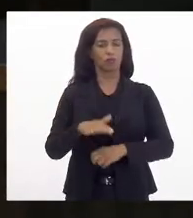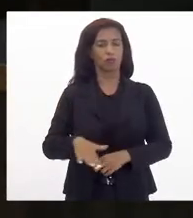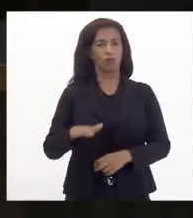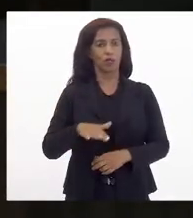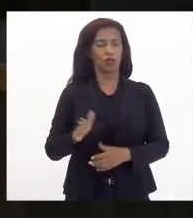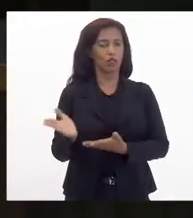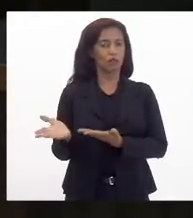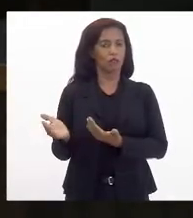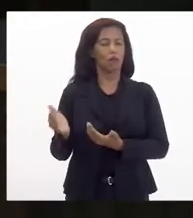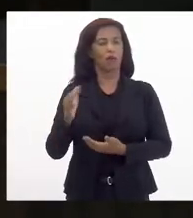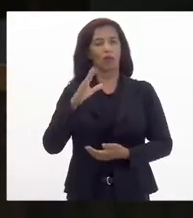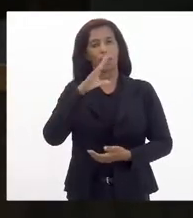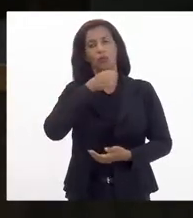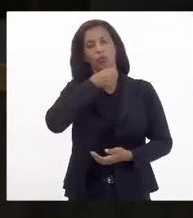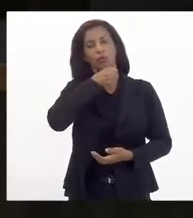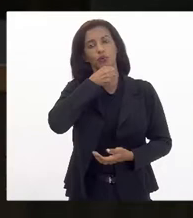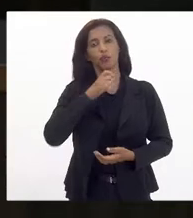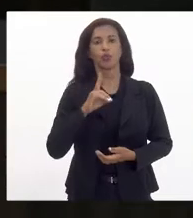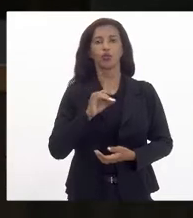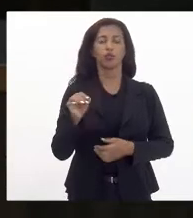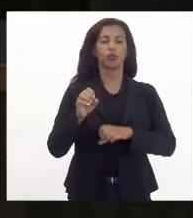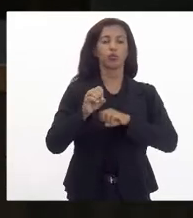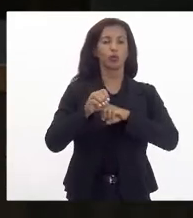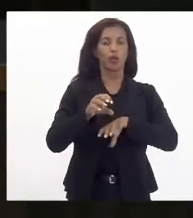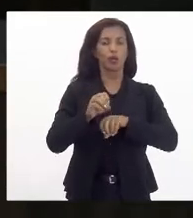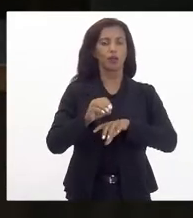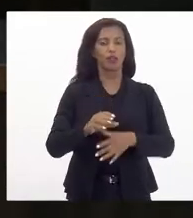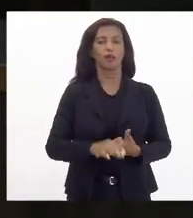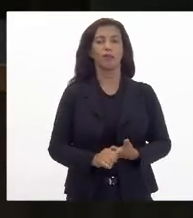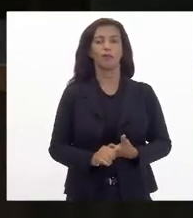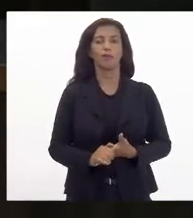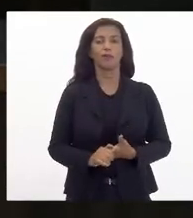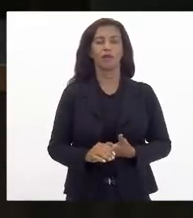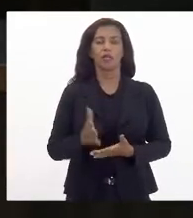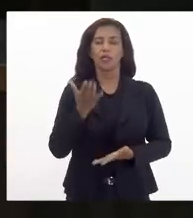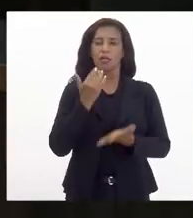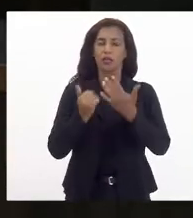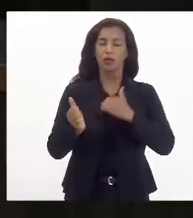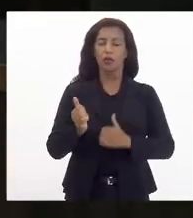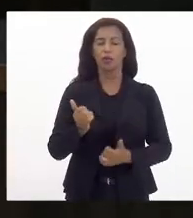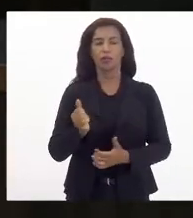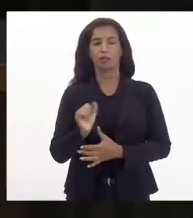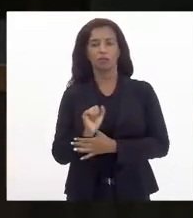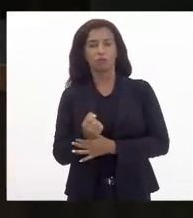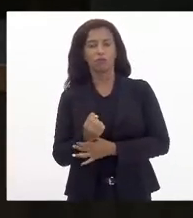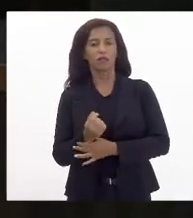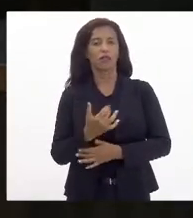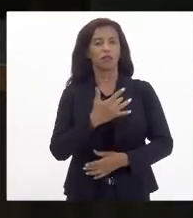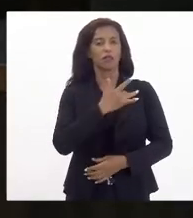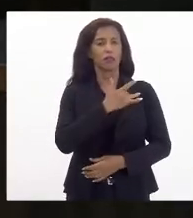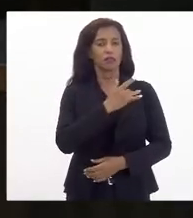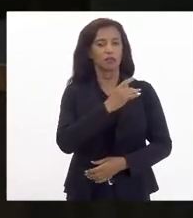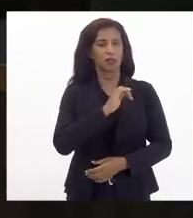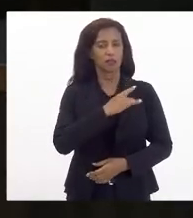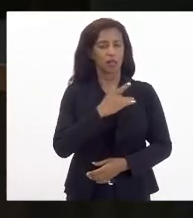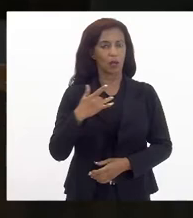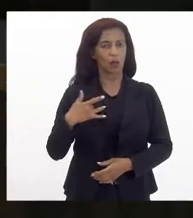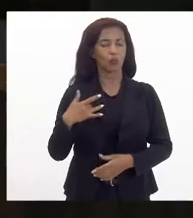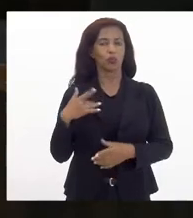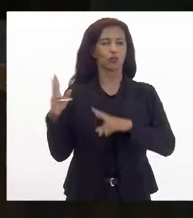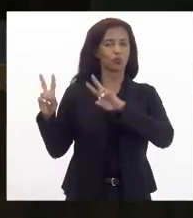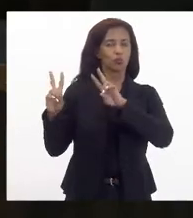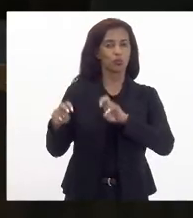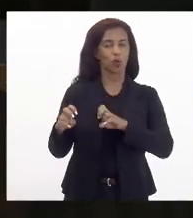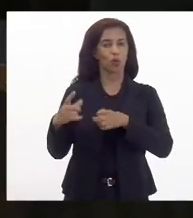do Idoso favorável de educação favorável de segurança alimentar favorável de saúde favorável de assuntos municipais